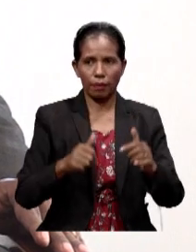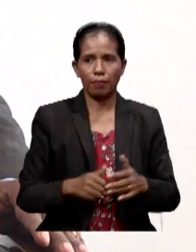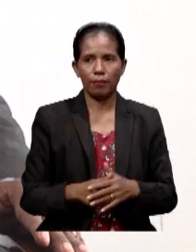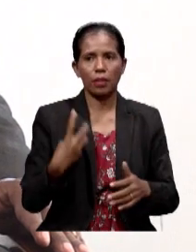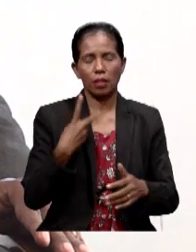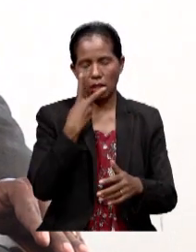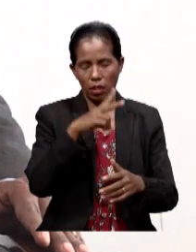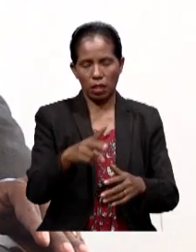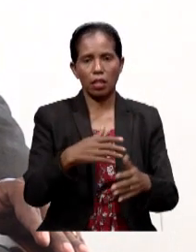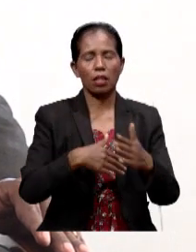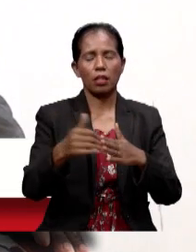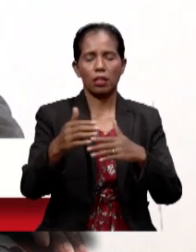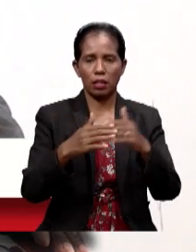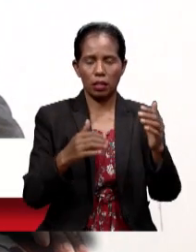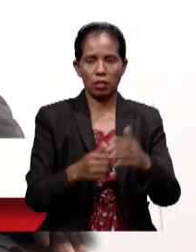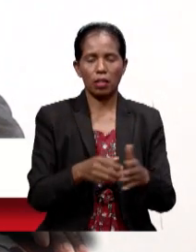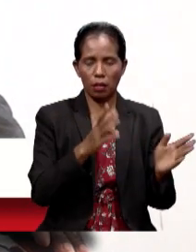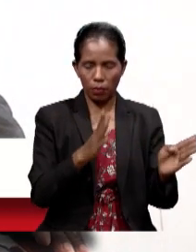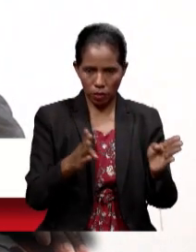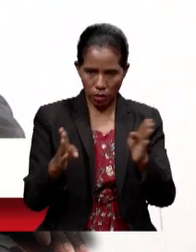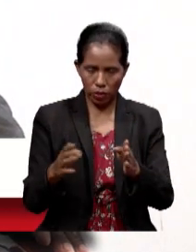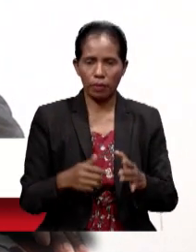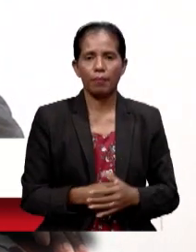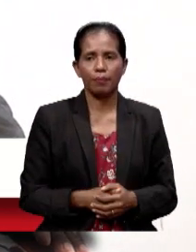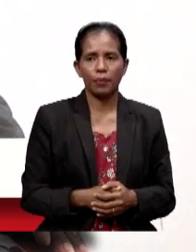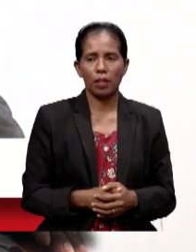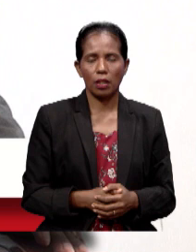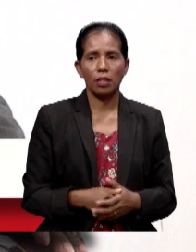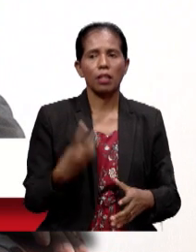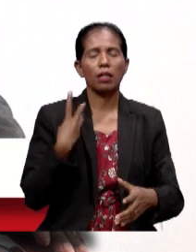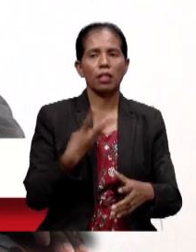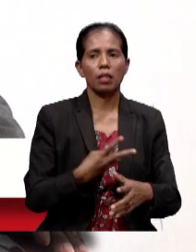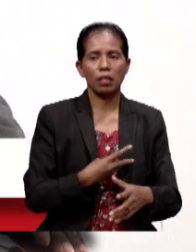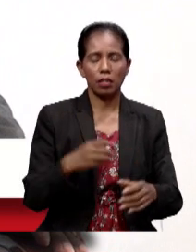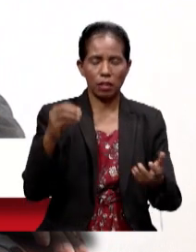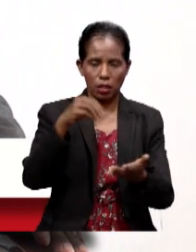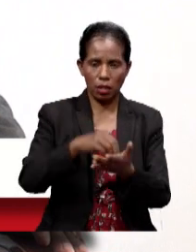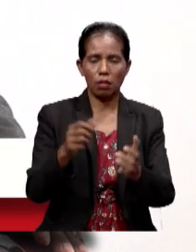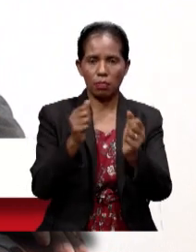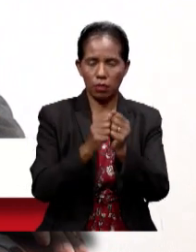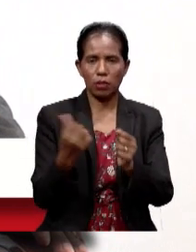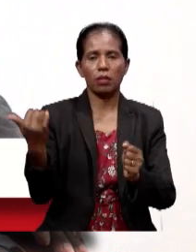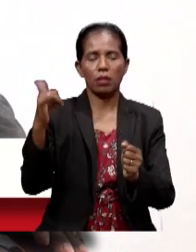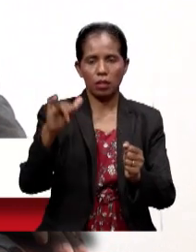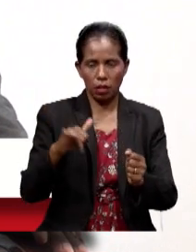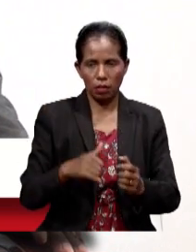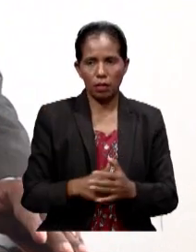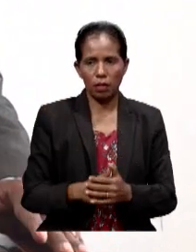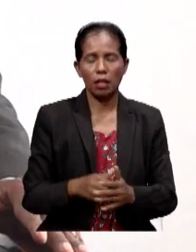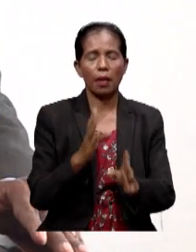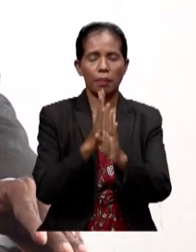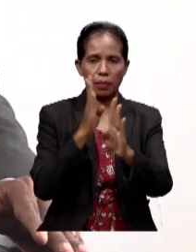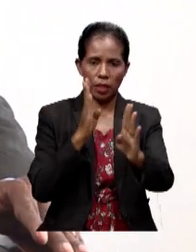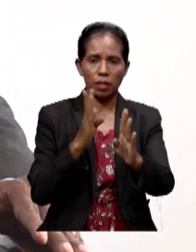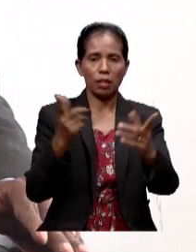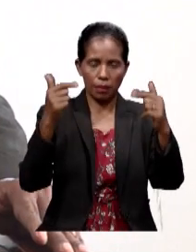de infraestrutura y tenía ese proceso larán. Temporariamente, y se acomoda será. Cuando bis de mai,